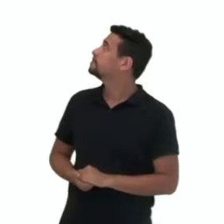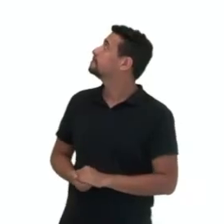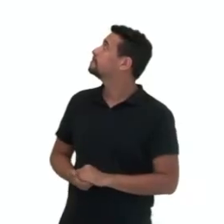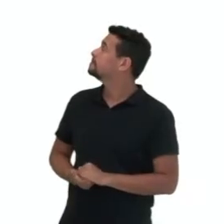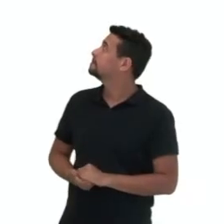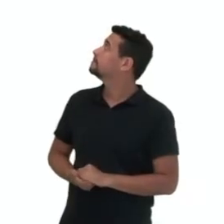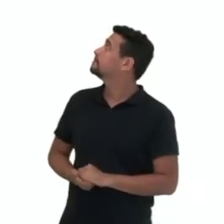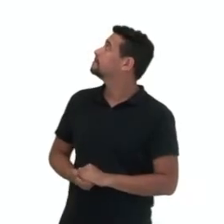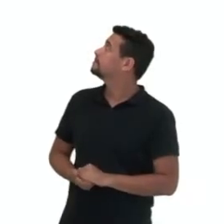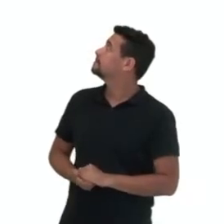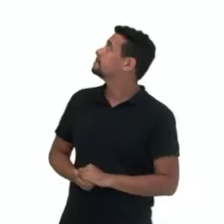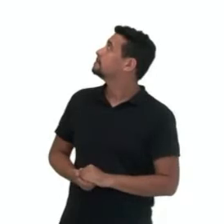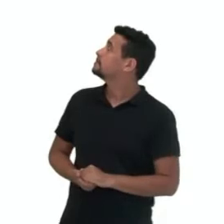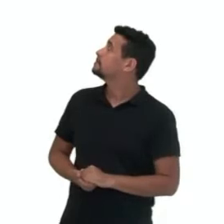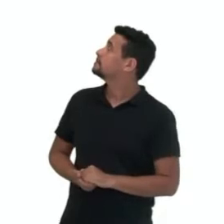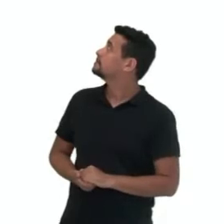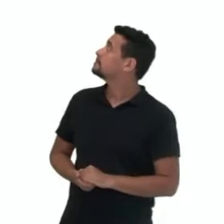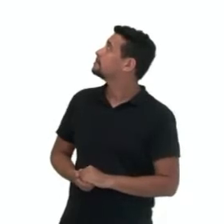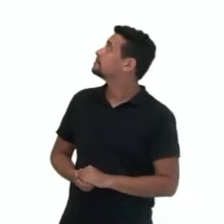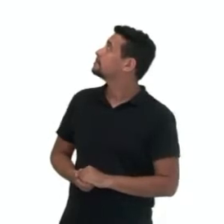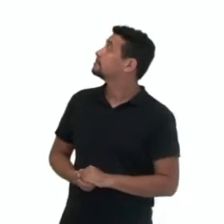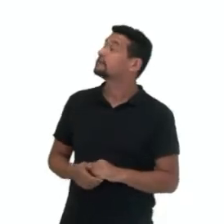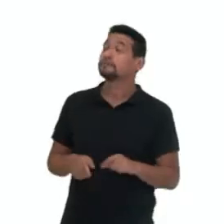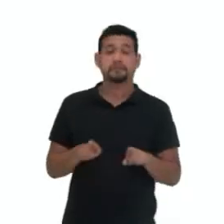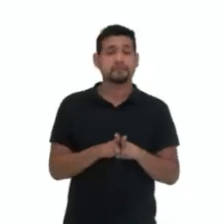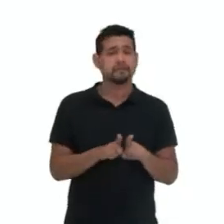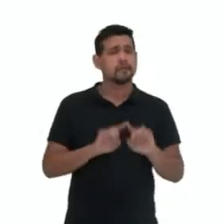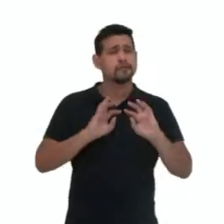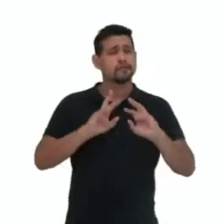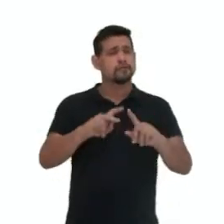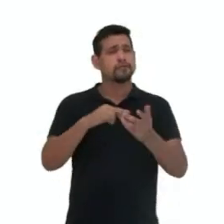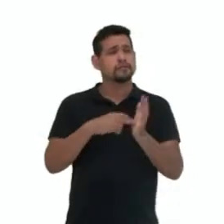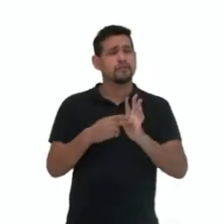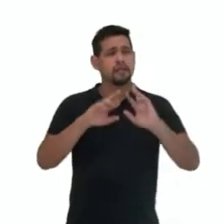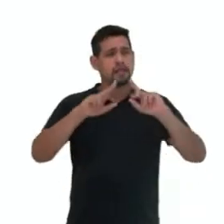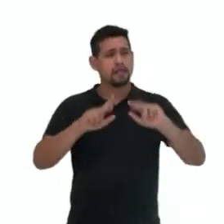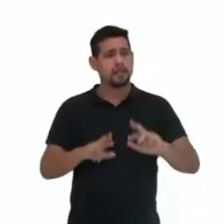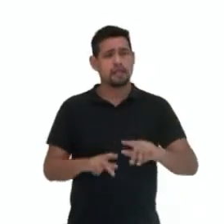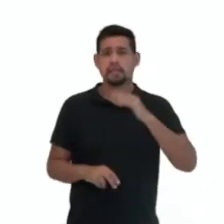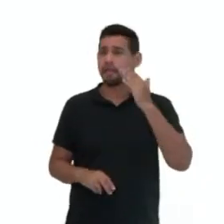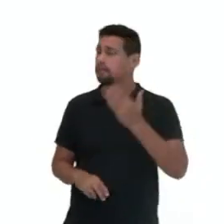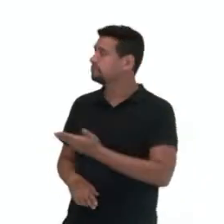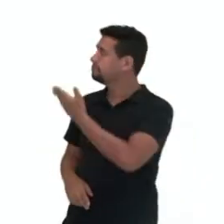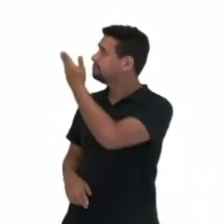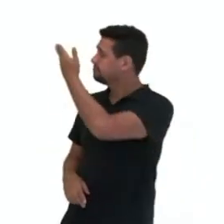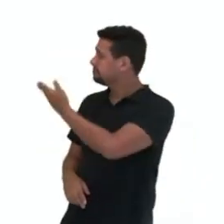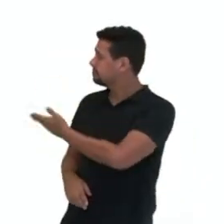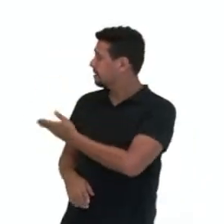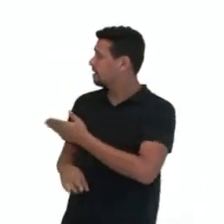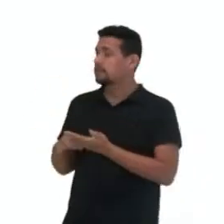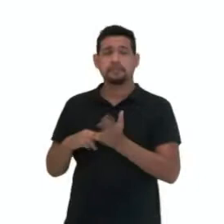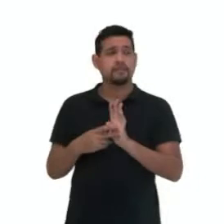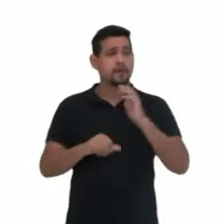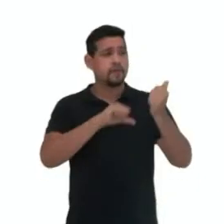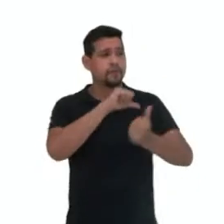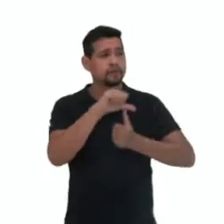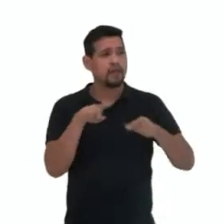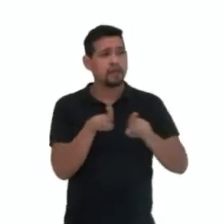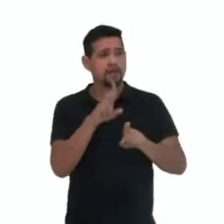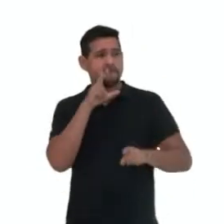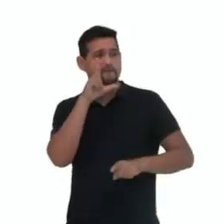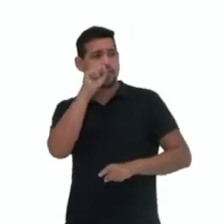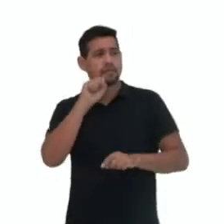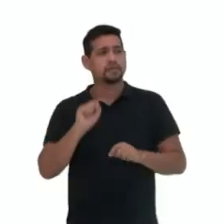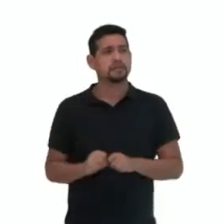parafuso e plano inclinado, né? São dispositivos, então, que são capazes de alterar